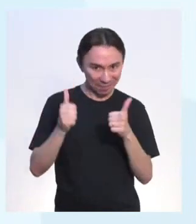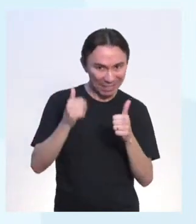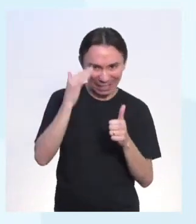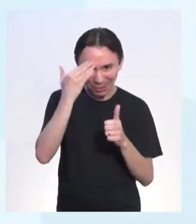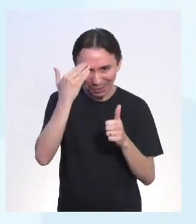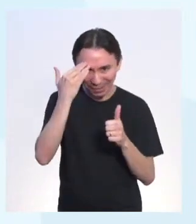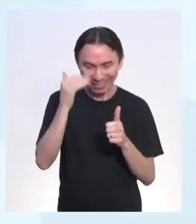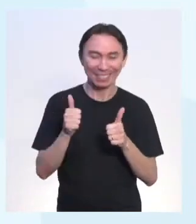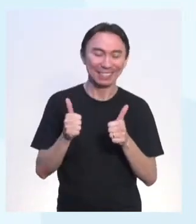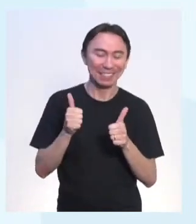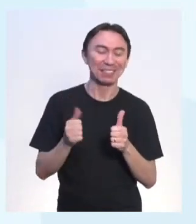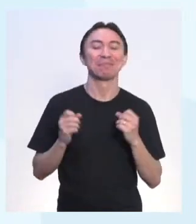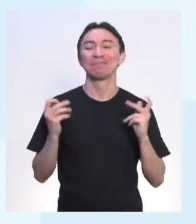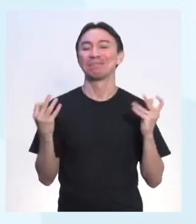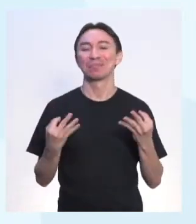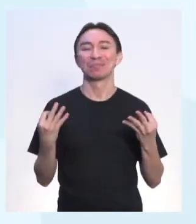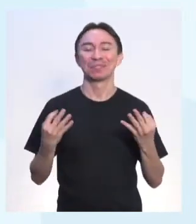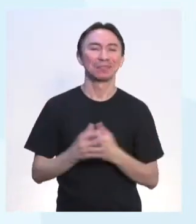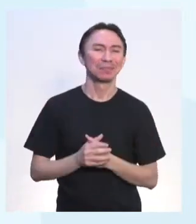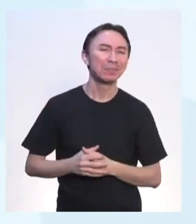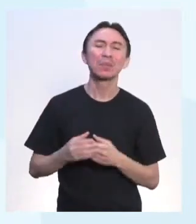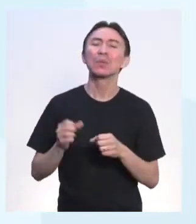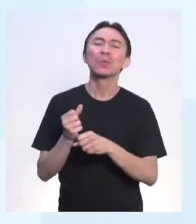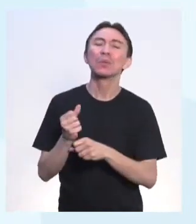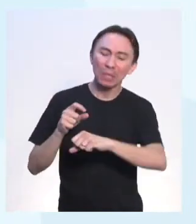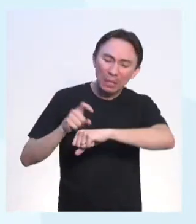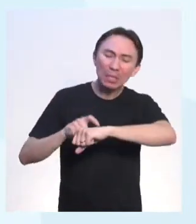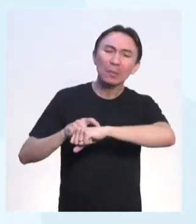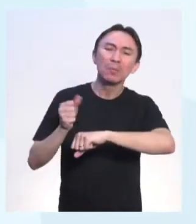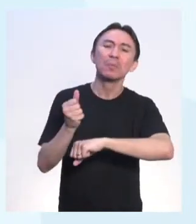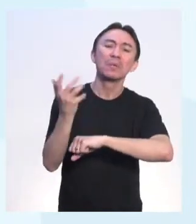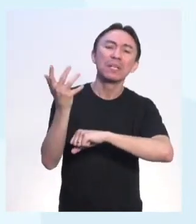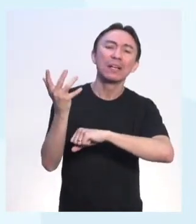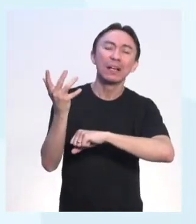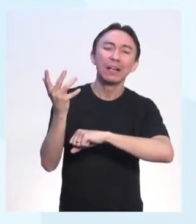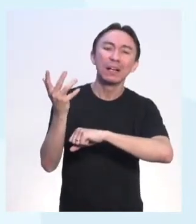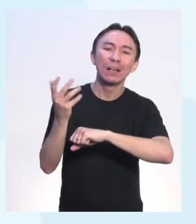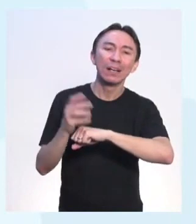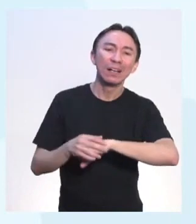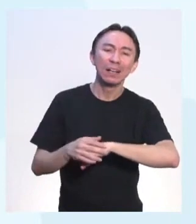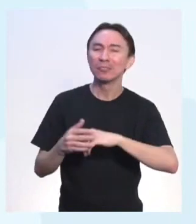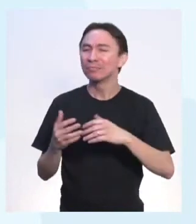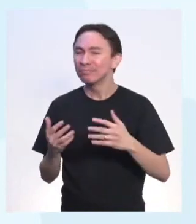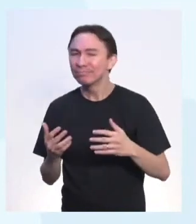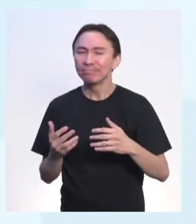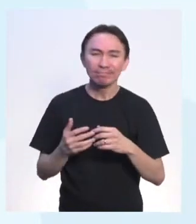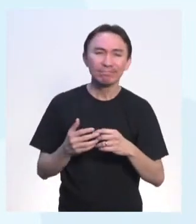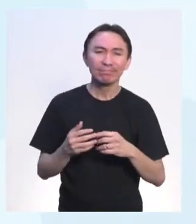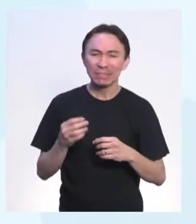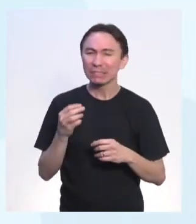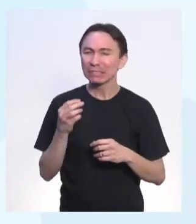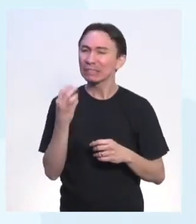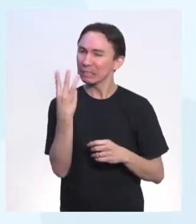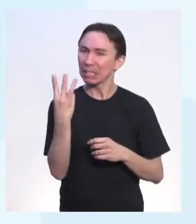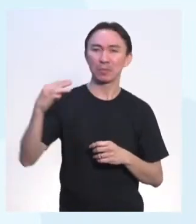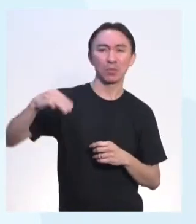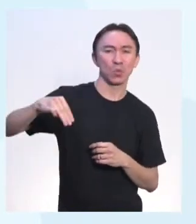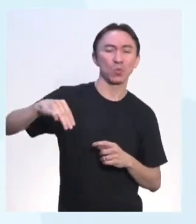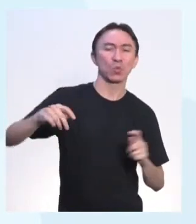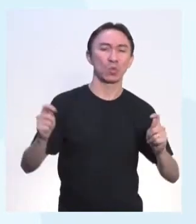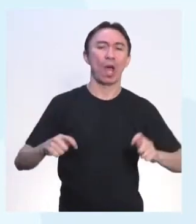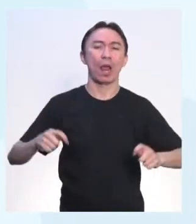né? Perfeito. Professora Roberta, quanto tempo para essa atividade? Tem 3 itens, então eles vão ter 3